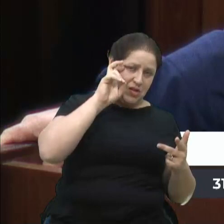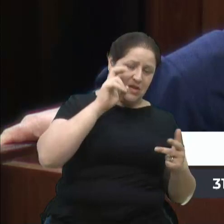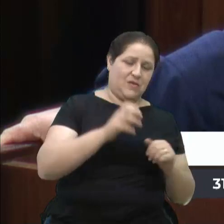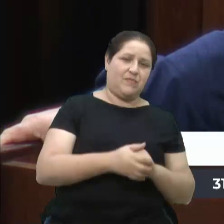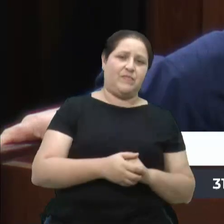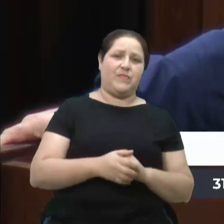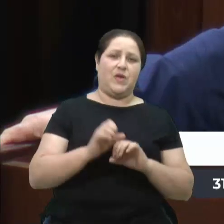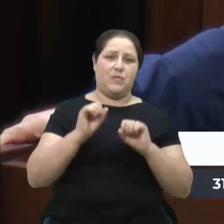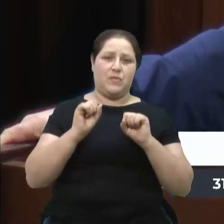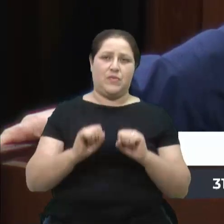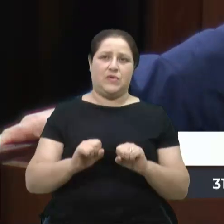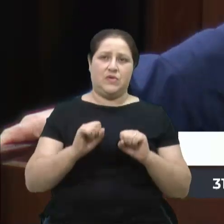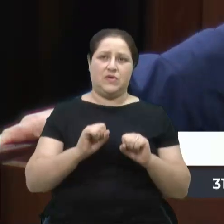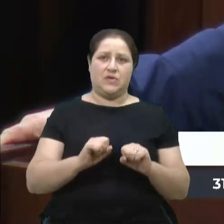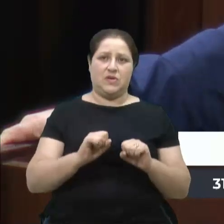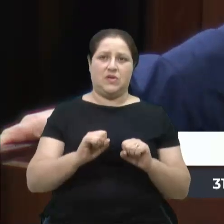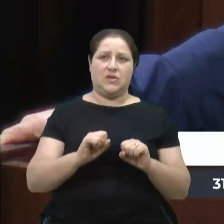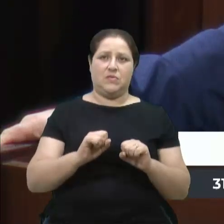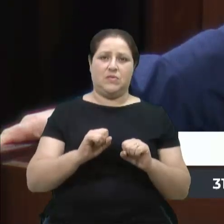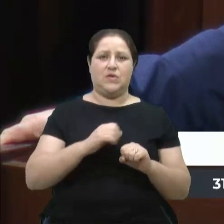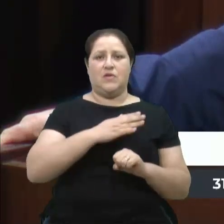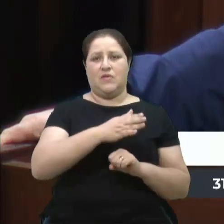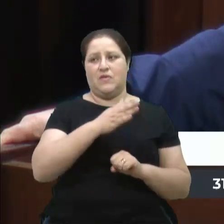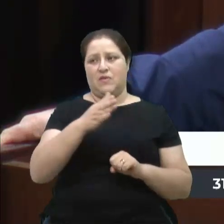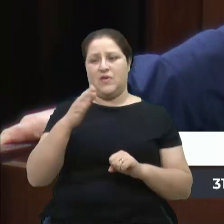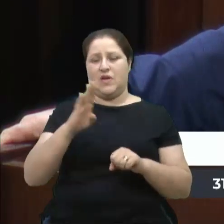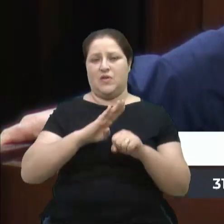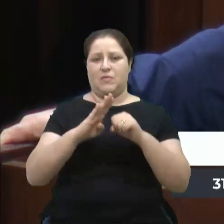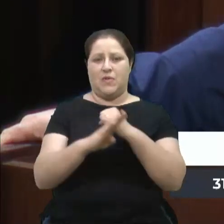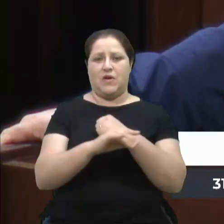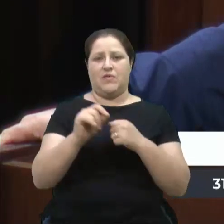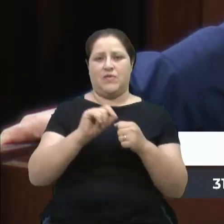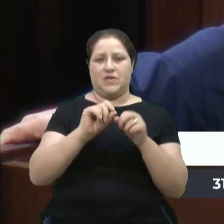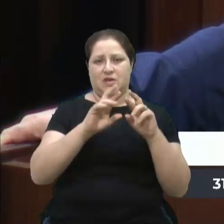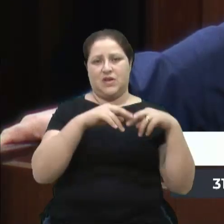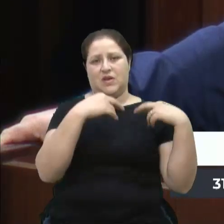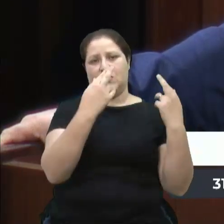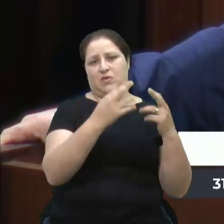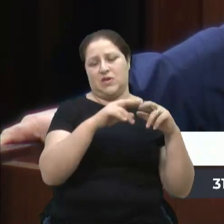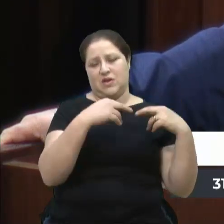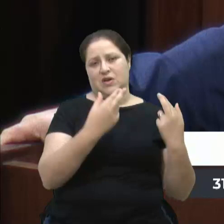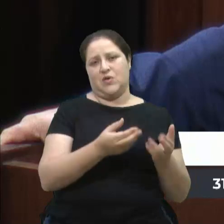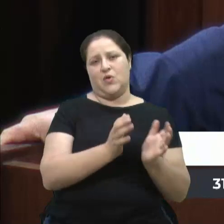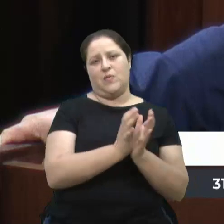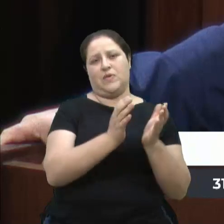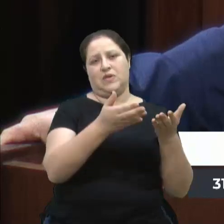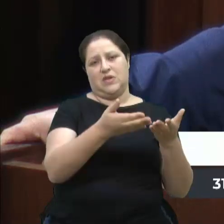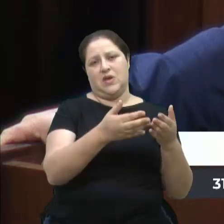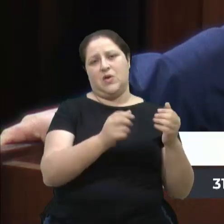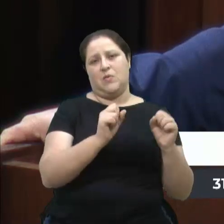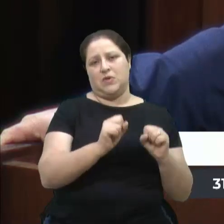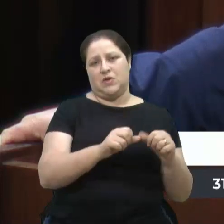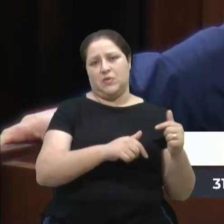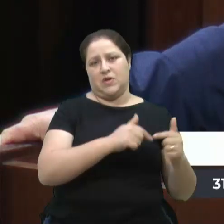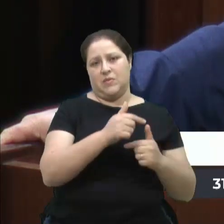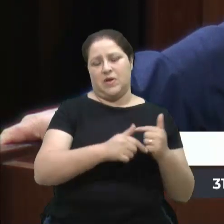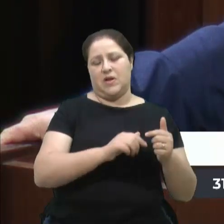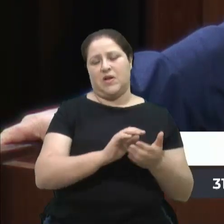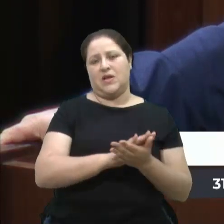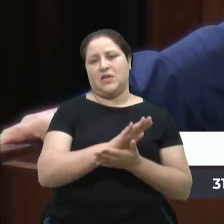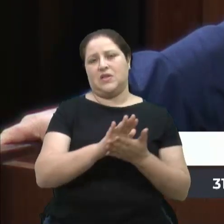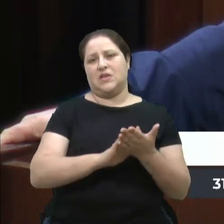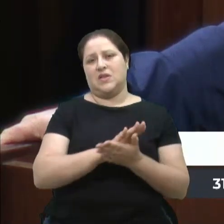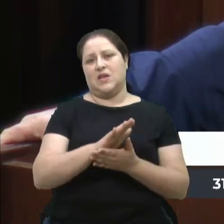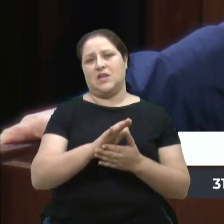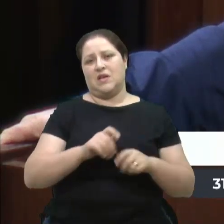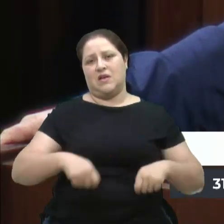que a gente possa, né, percorrer os bairros, fazer reuniões de comissões, né, trabalhar, e sem gastar também hora extra,